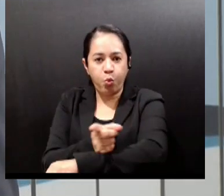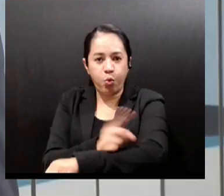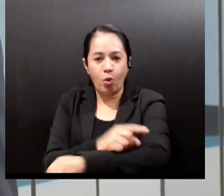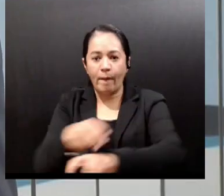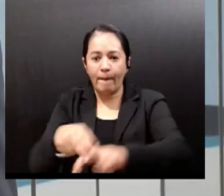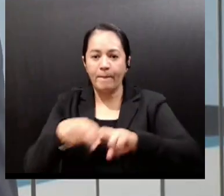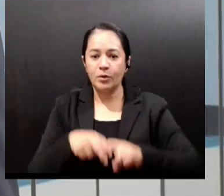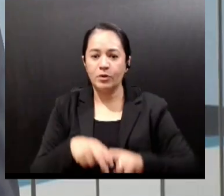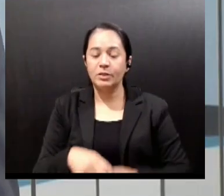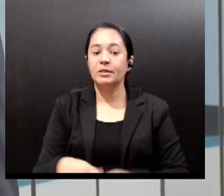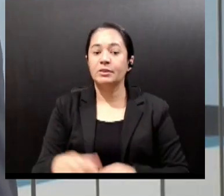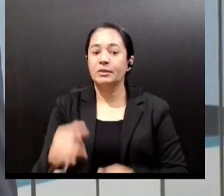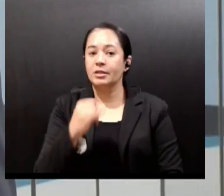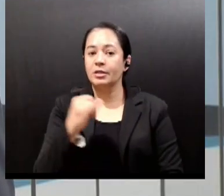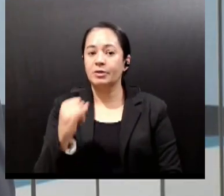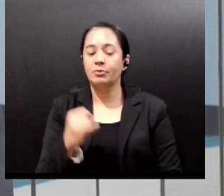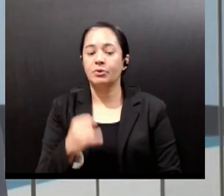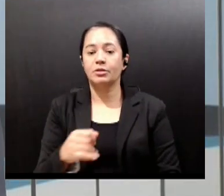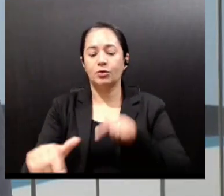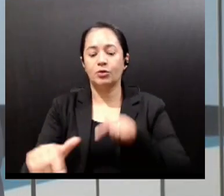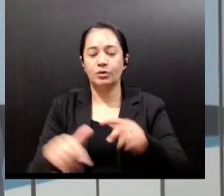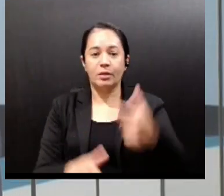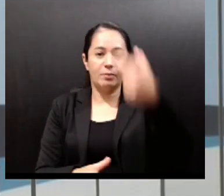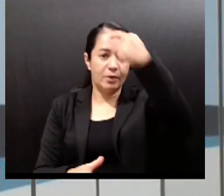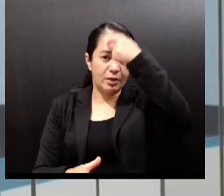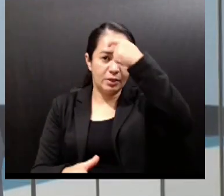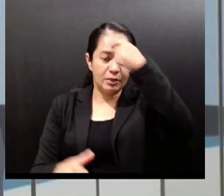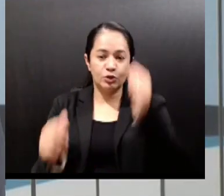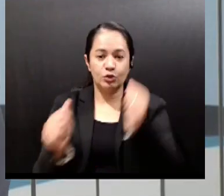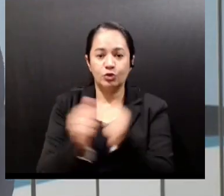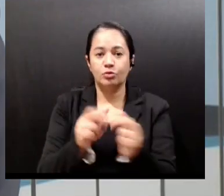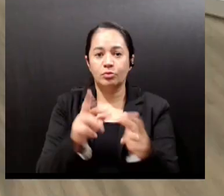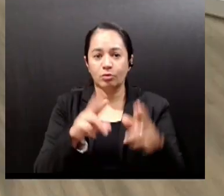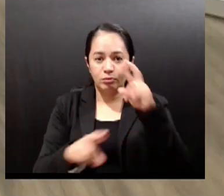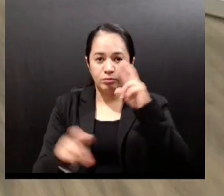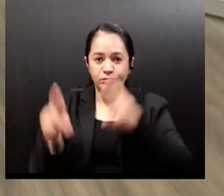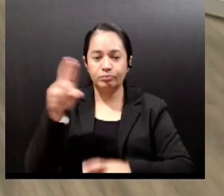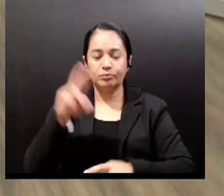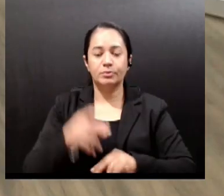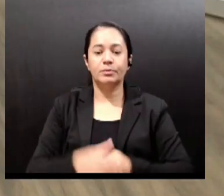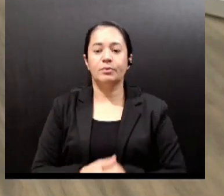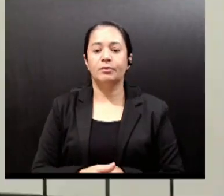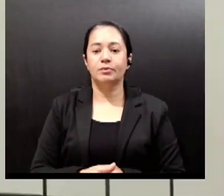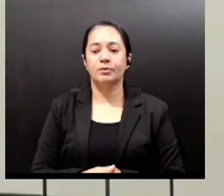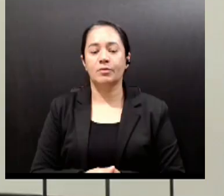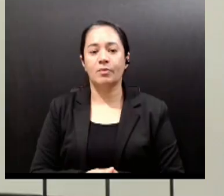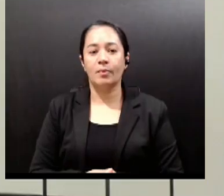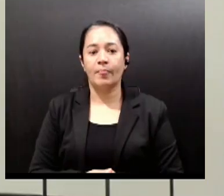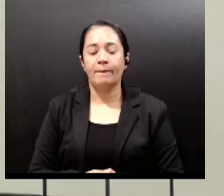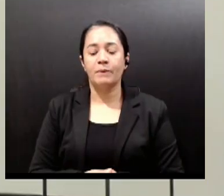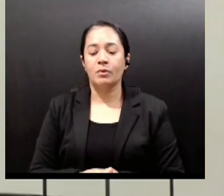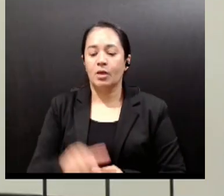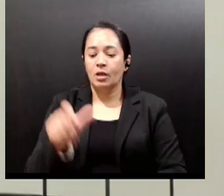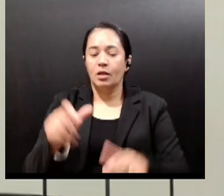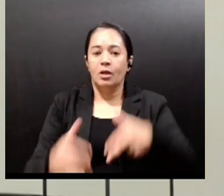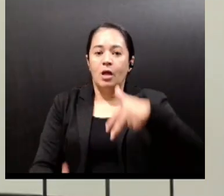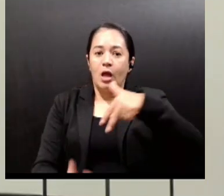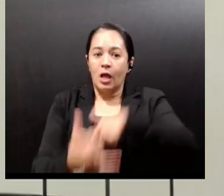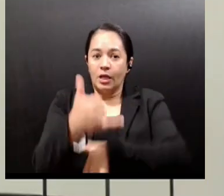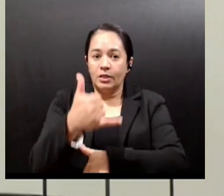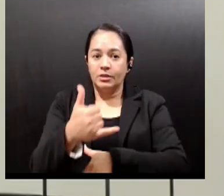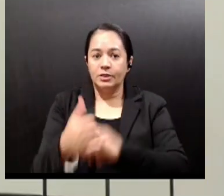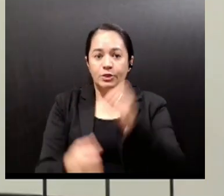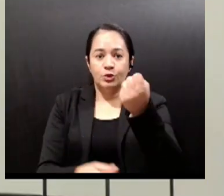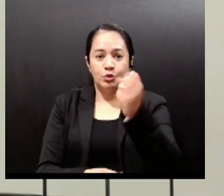conscientização aliadas com a fiscalização. Entre as vítimas fatais de trânsito, 80%